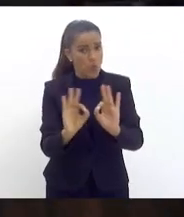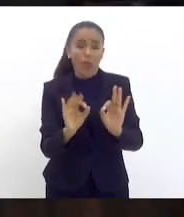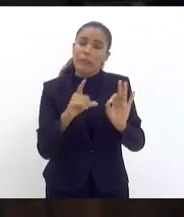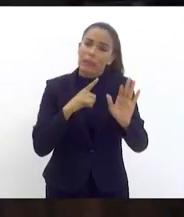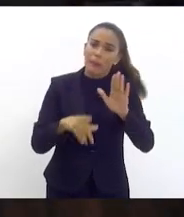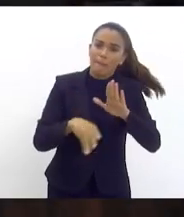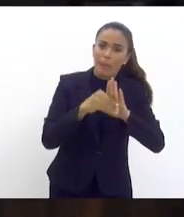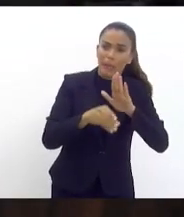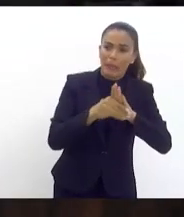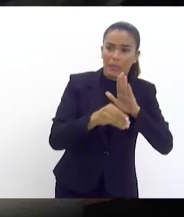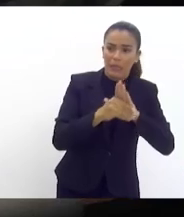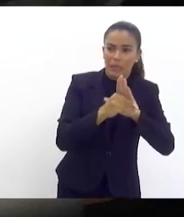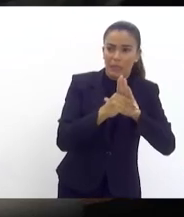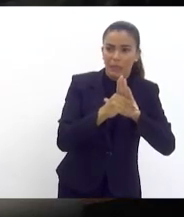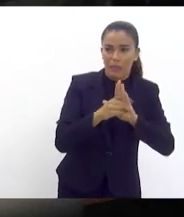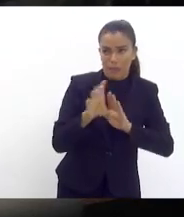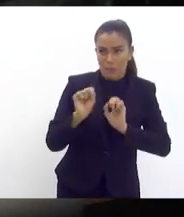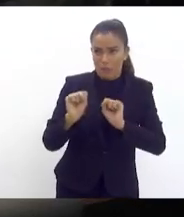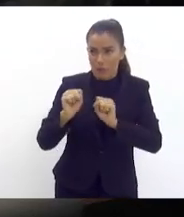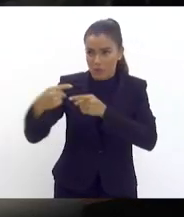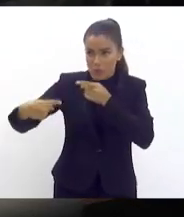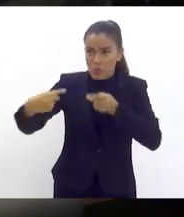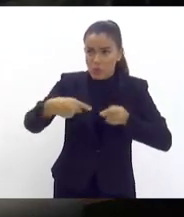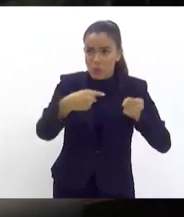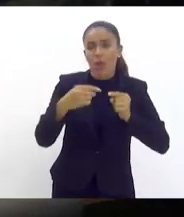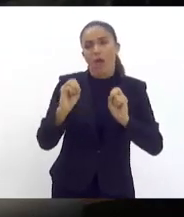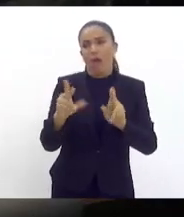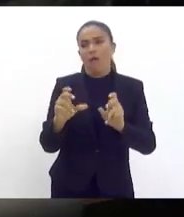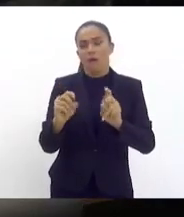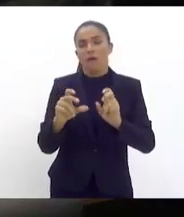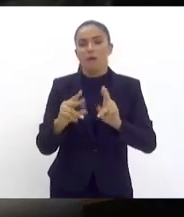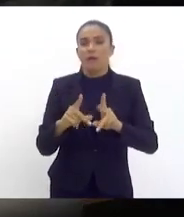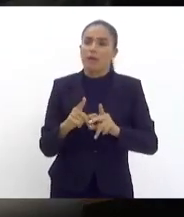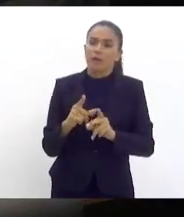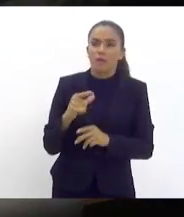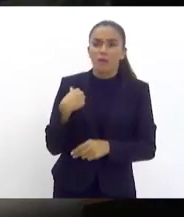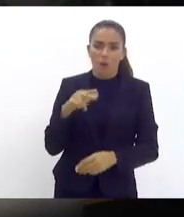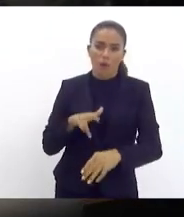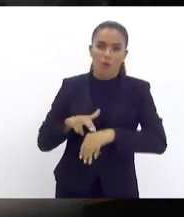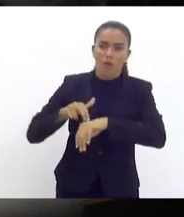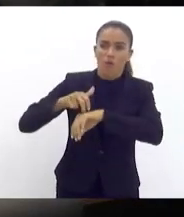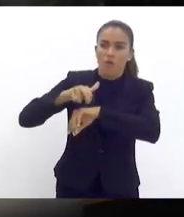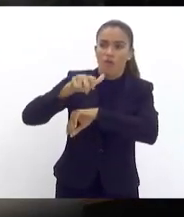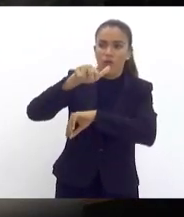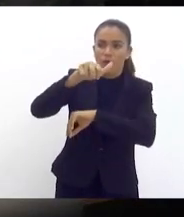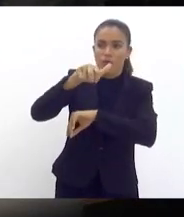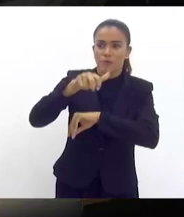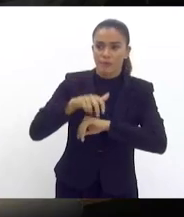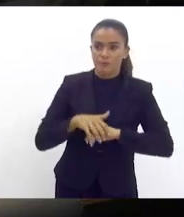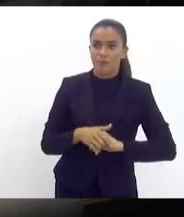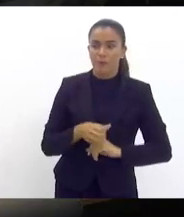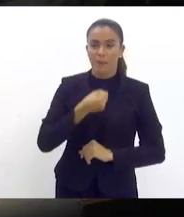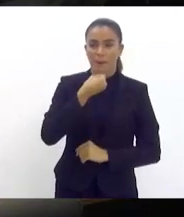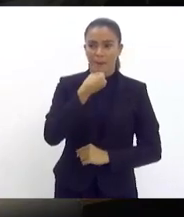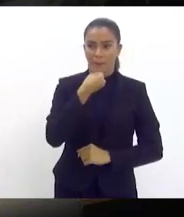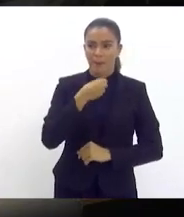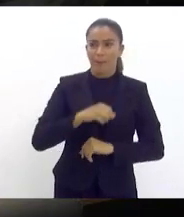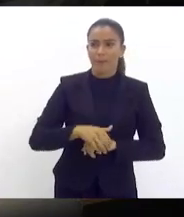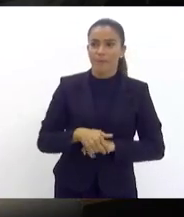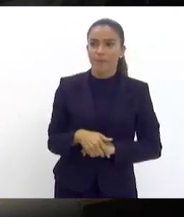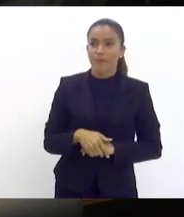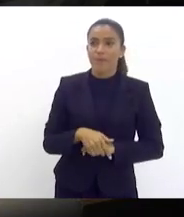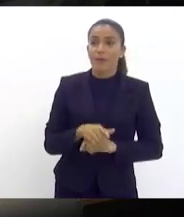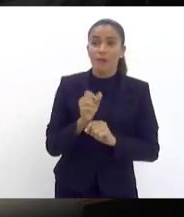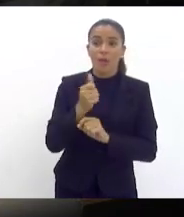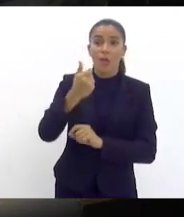hoje. Então eu posso discutir, senhor presidente? Pode. Eu me inscrevo também, senhor presidente. Então vou subir ali. Obrigado. Presidente, é uma questão de